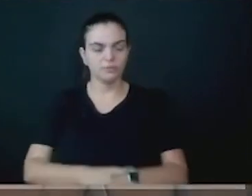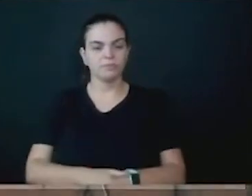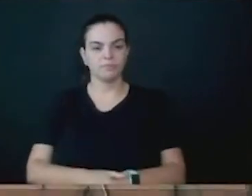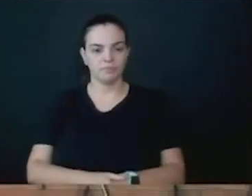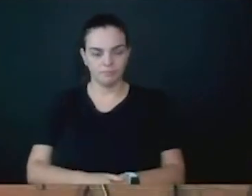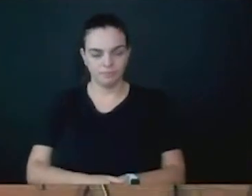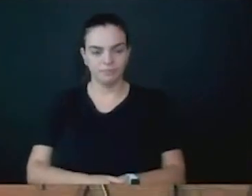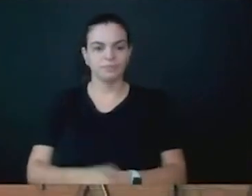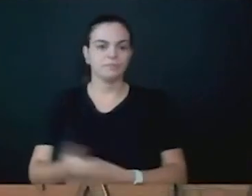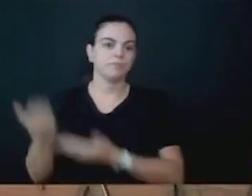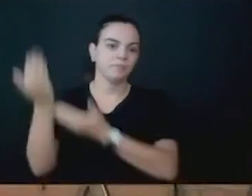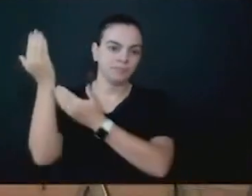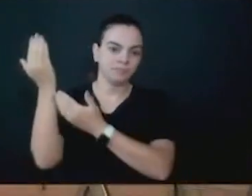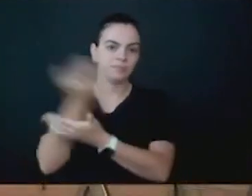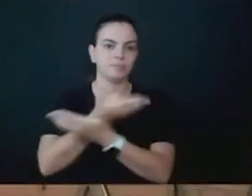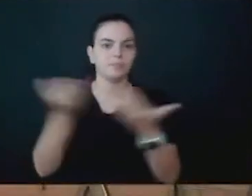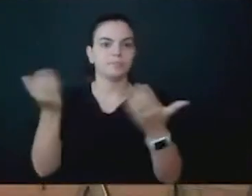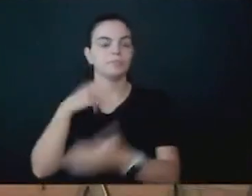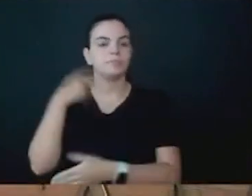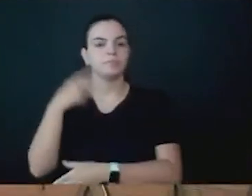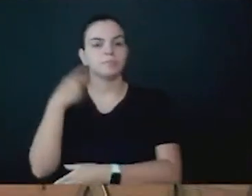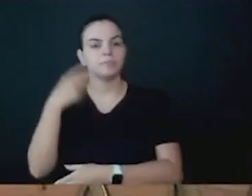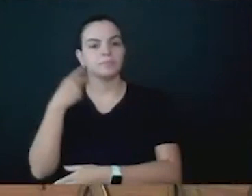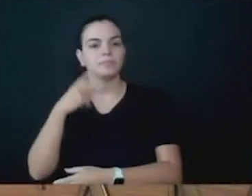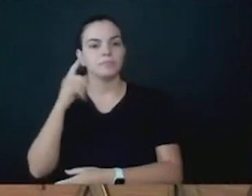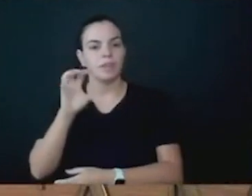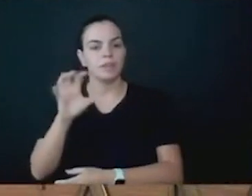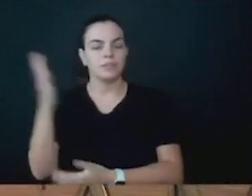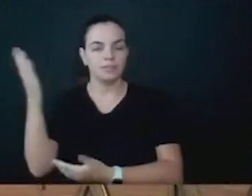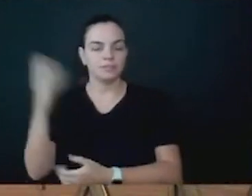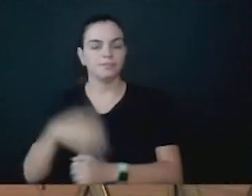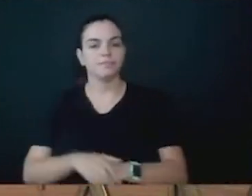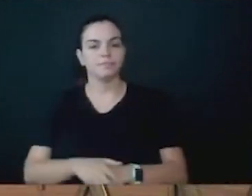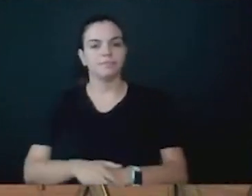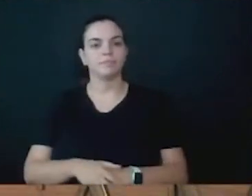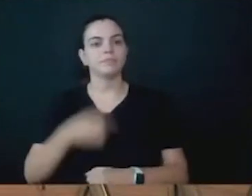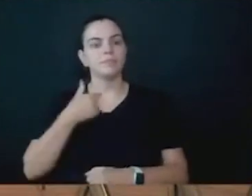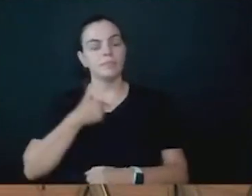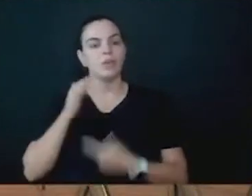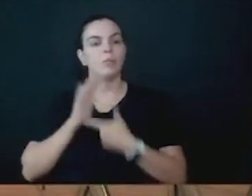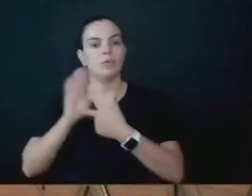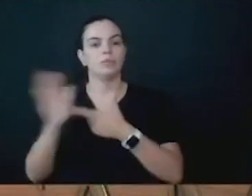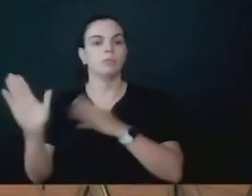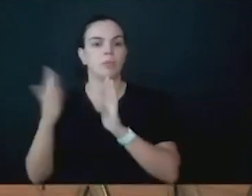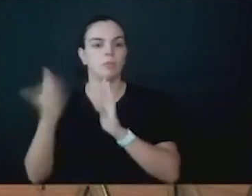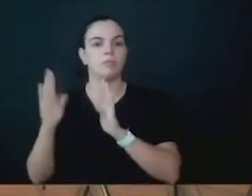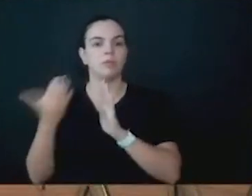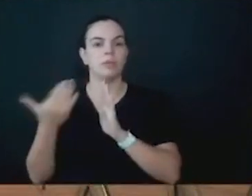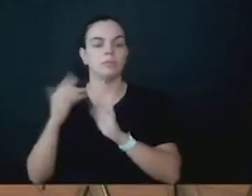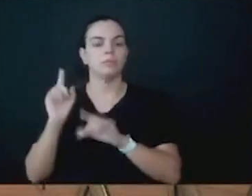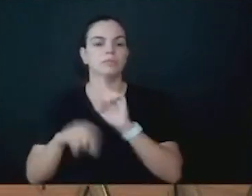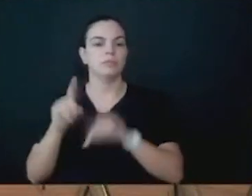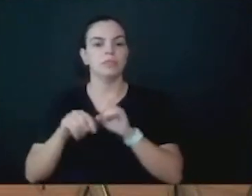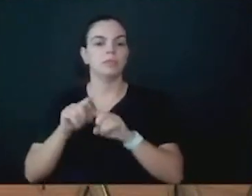então, senhores vereadores e vereadoras. Eu passei rapidamente aí pelos produtos, né, mas no relatório que já